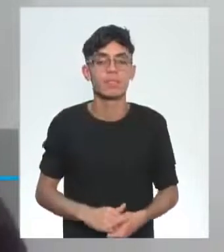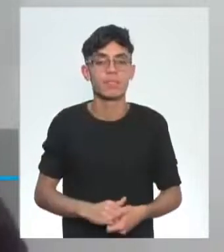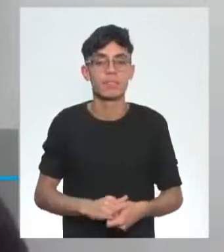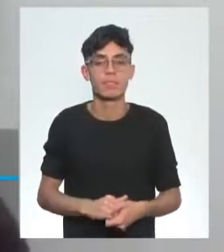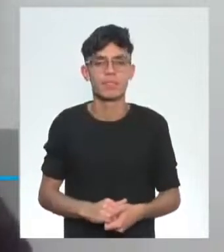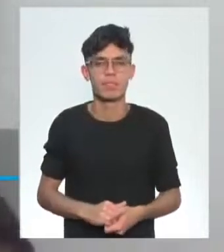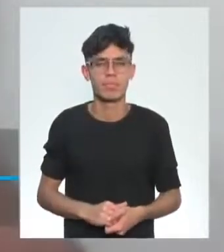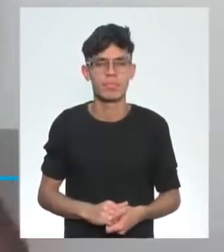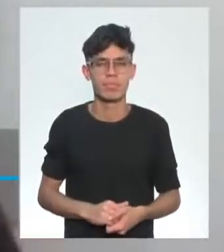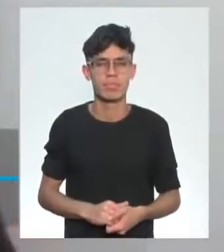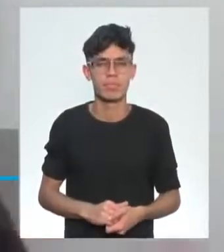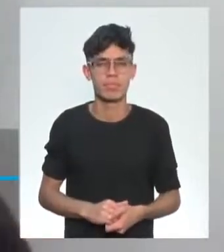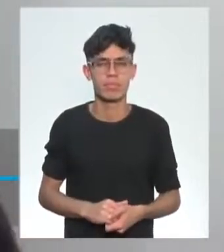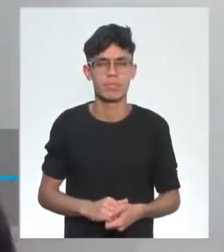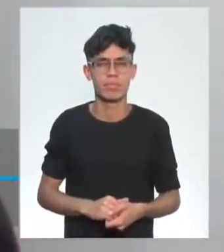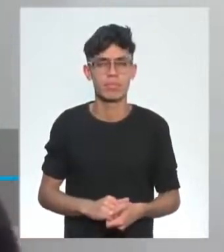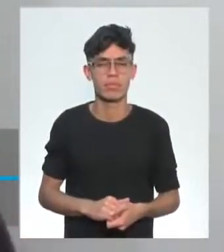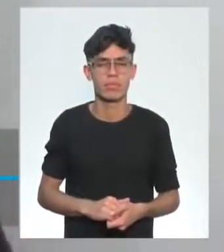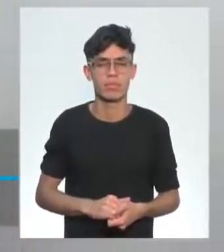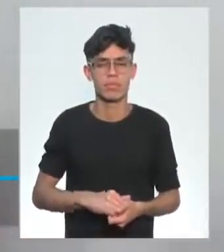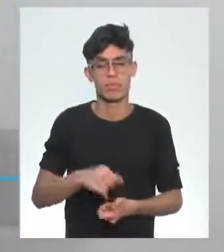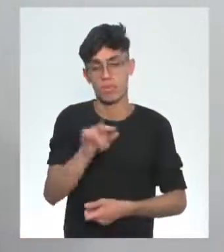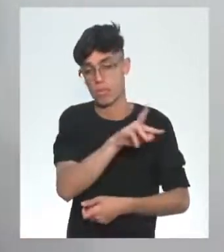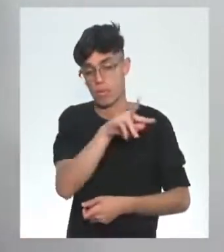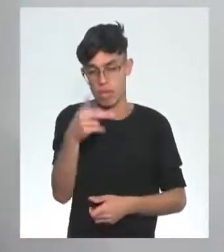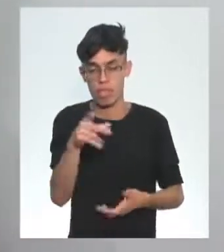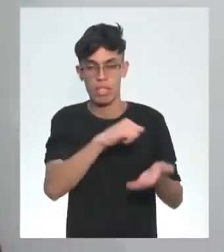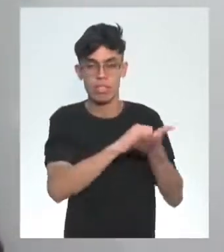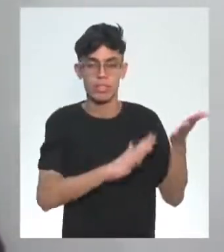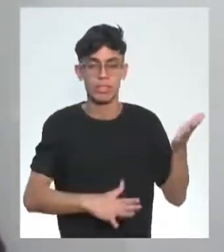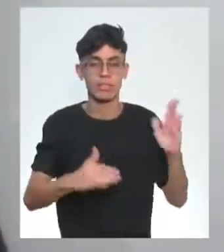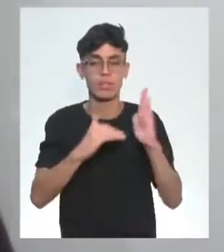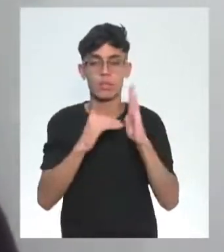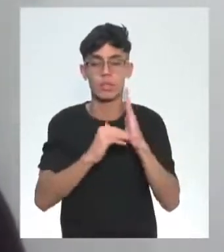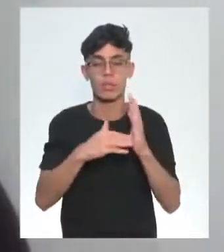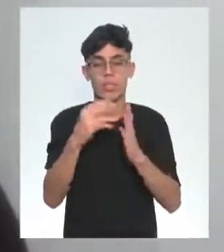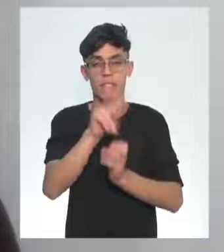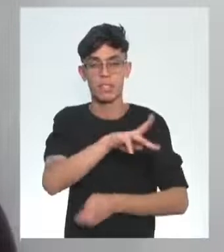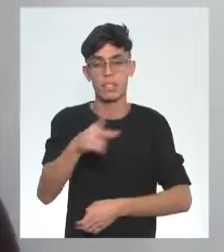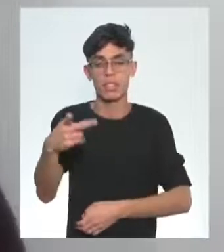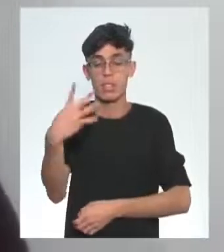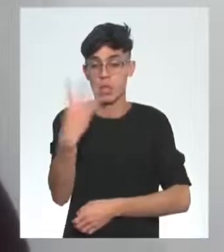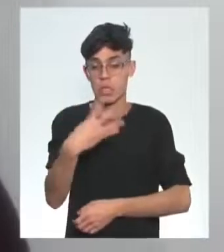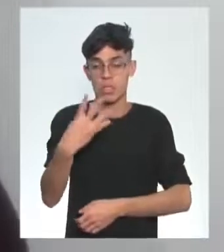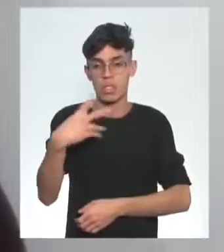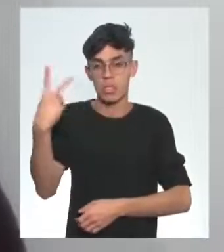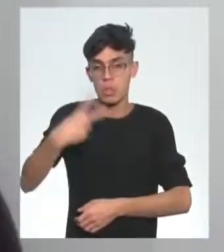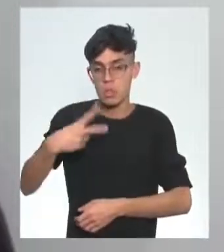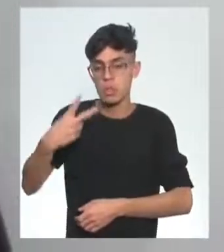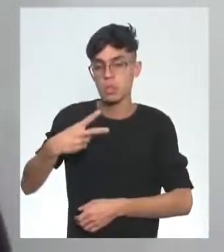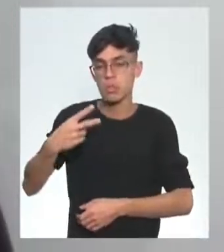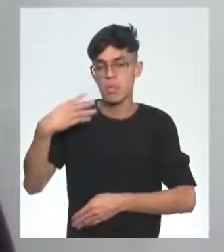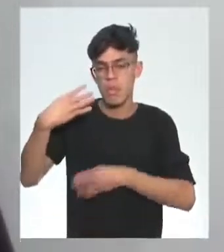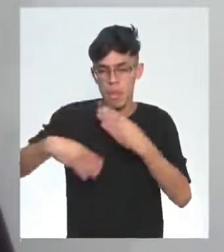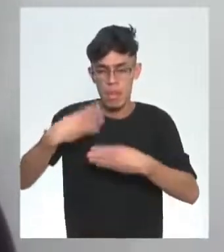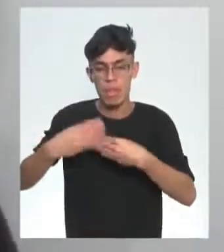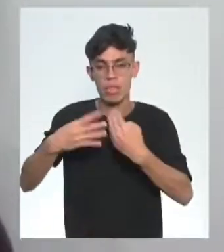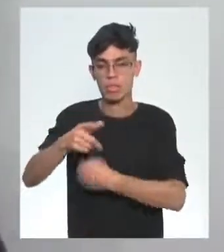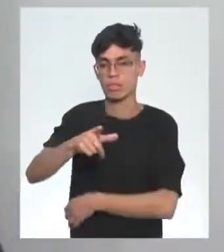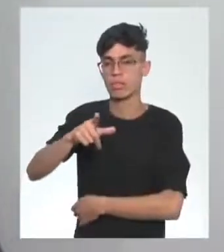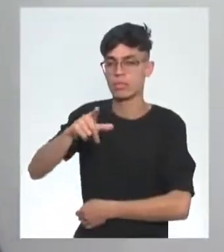pessoal, indo para o final dessa sequência de atividades, a última, a sequência 4 desse segundo bimestre. Certo? Mas antes